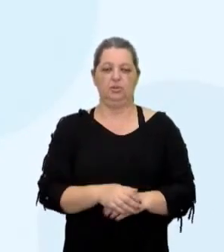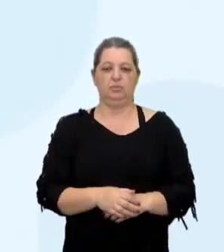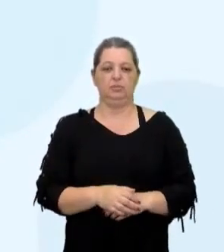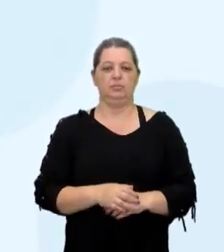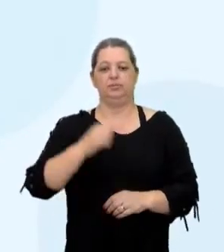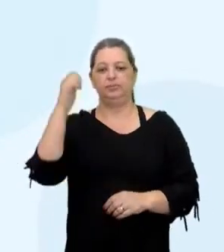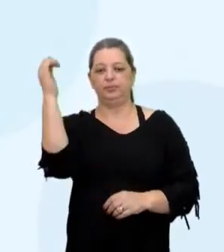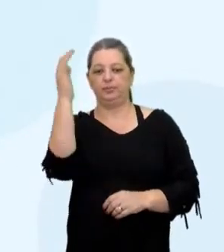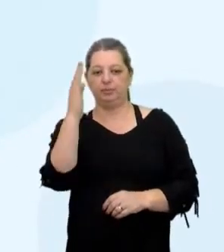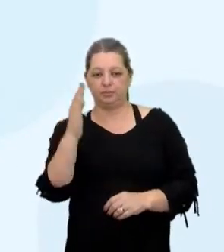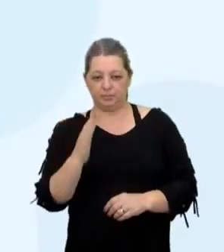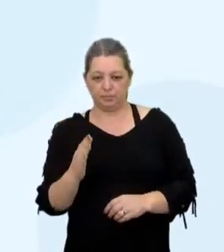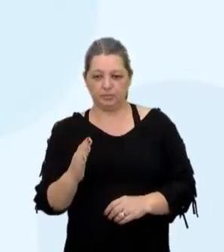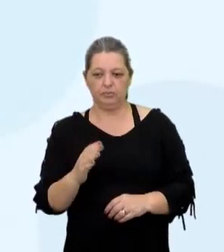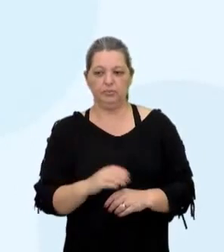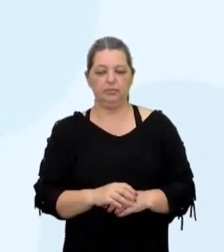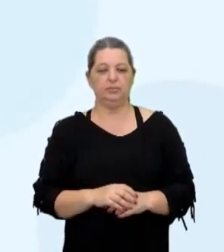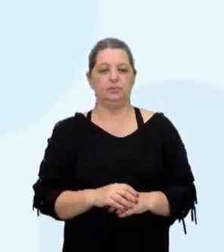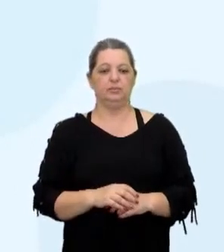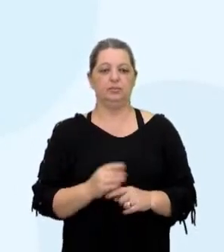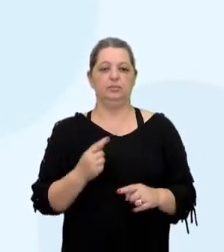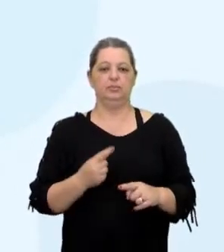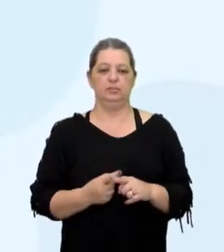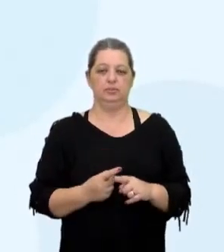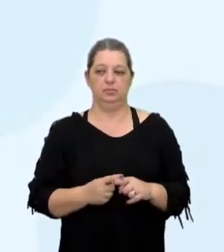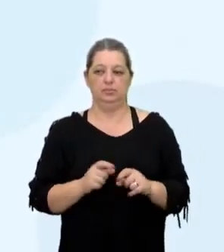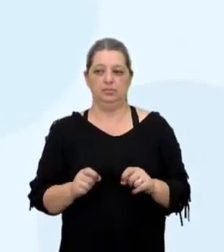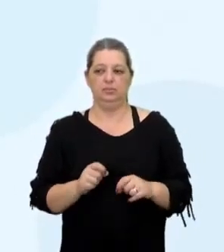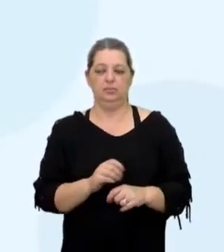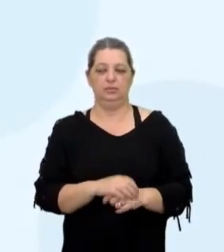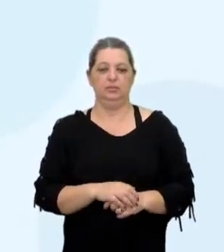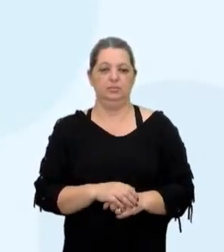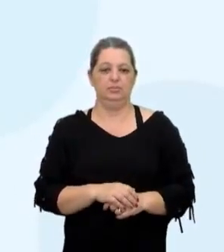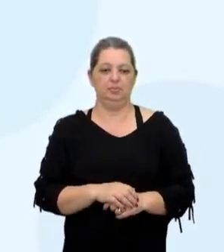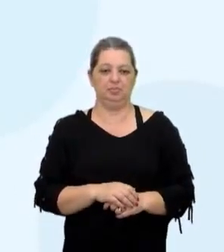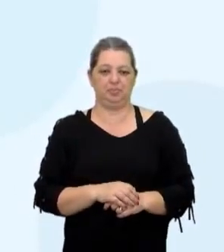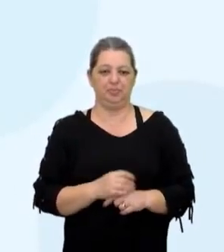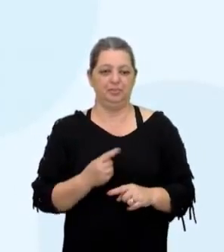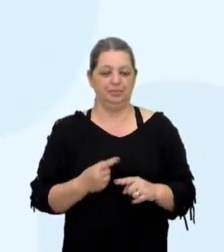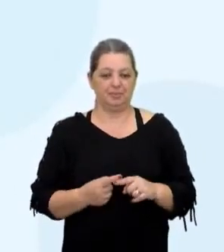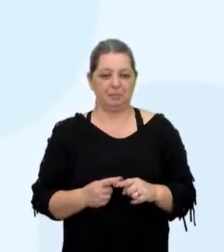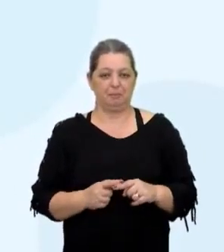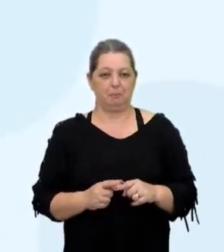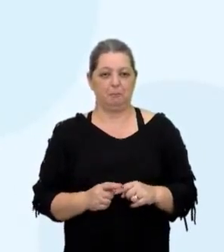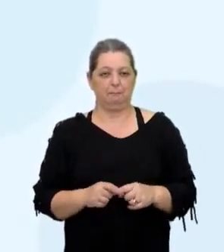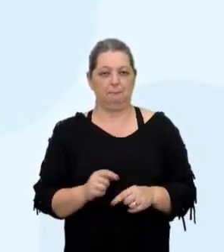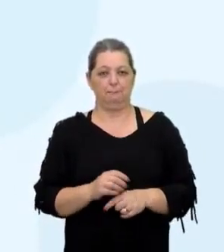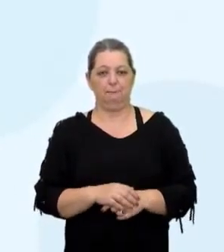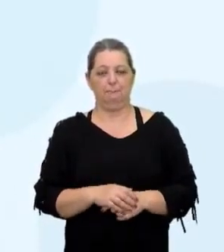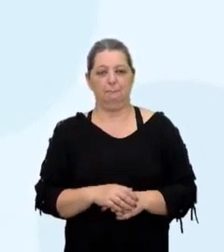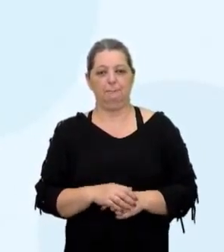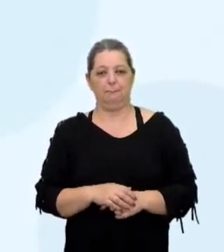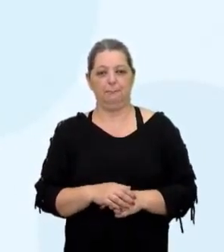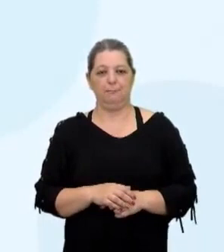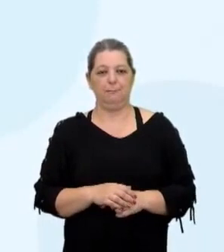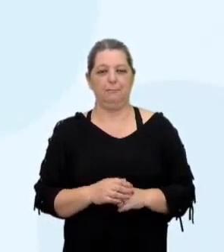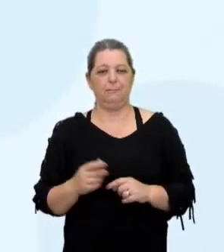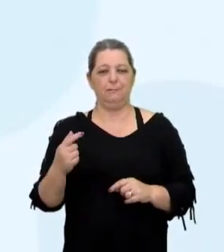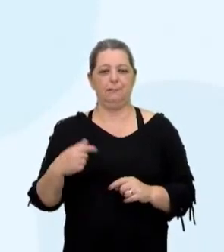aí com mais de 1 milhão aí, né, e o Chile com quase 23 mil, o México